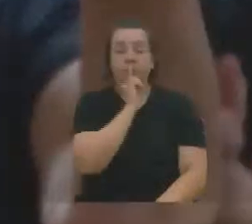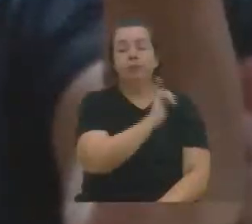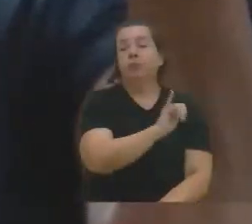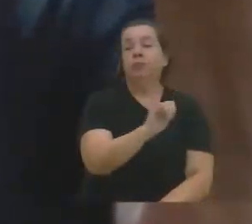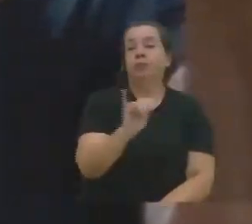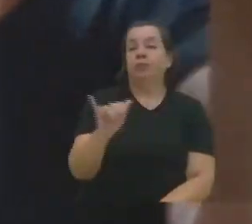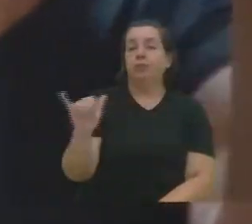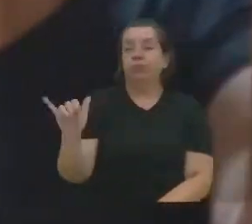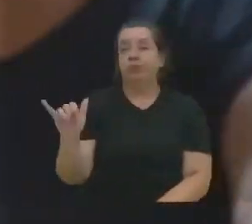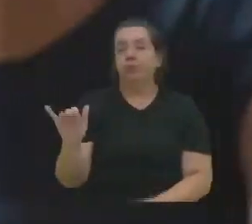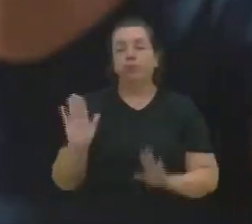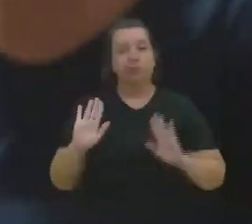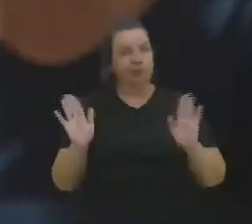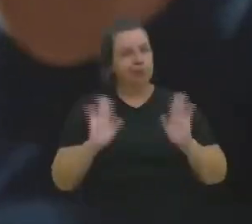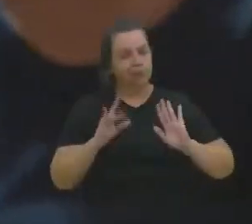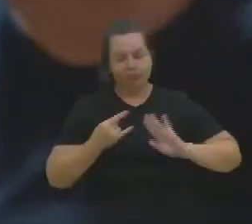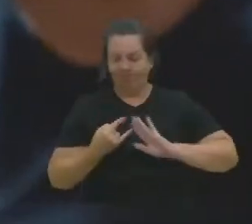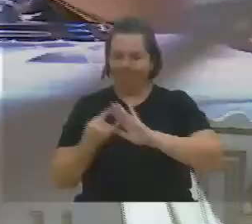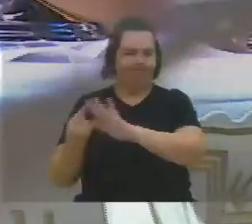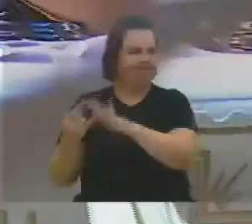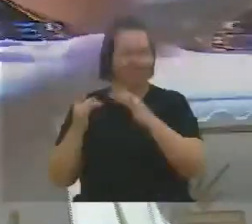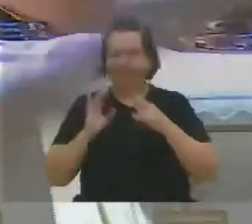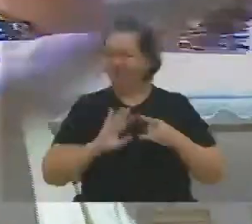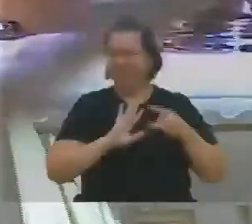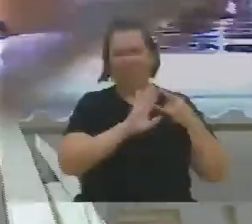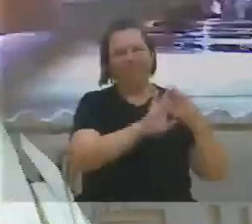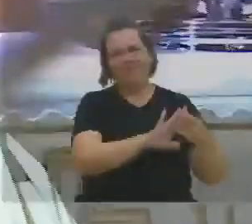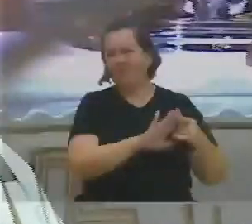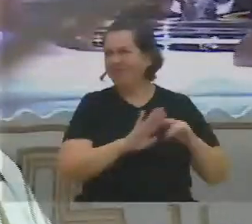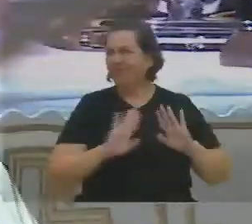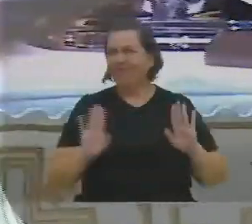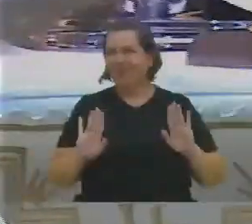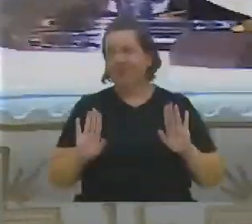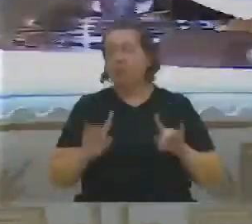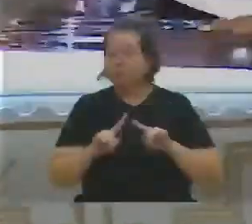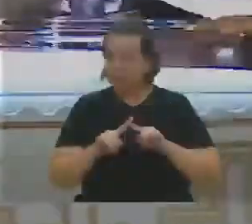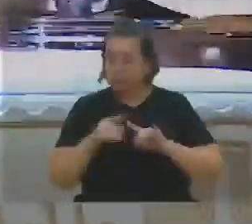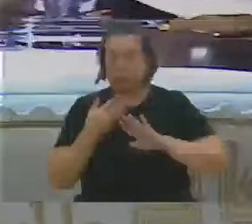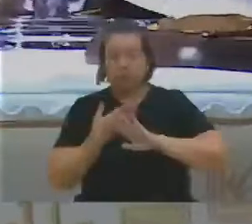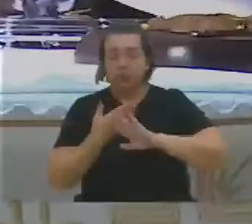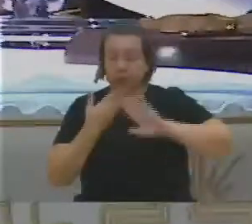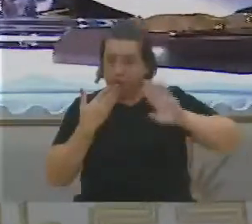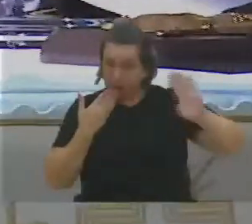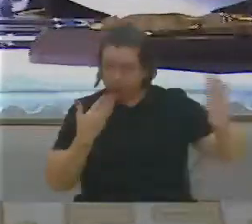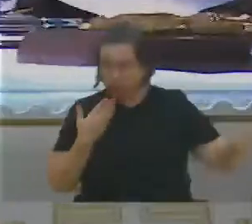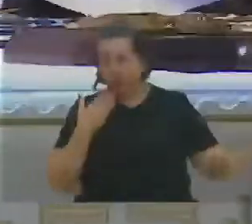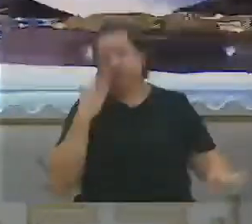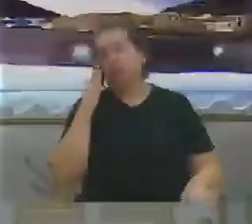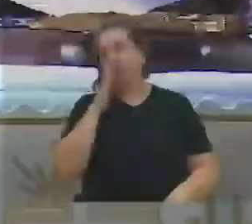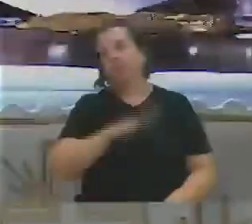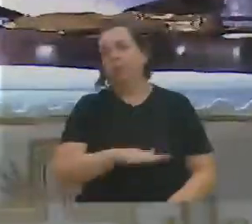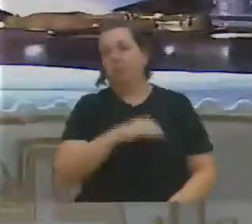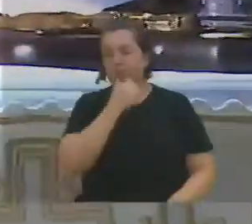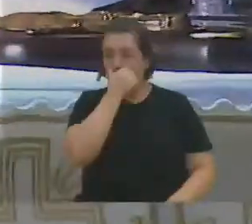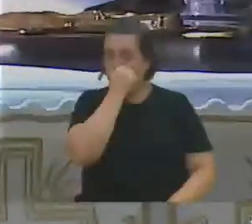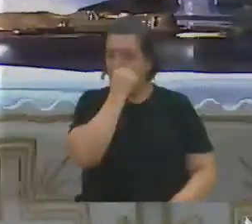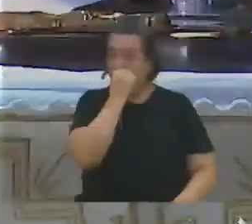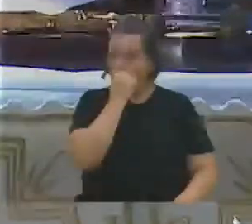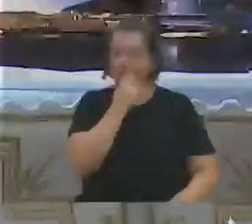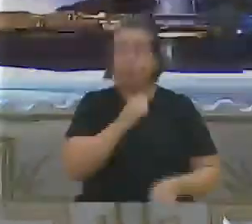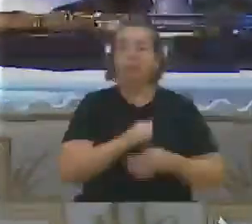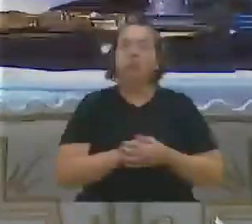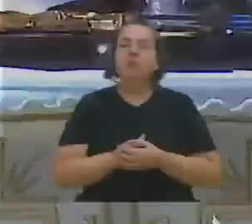nós perdoamos a quem nos tem ofendido. E não nos deixeis cair em tentação,